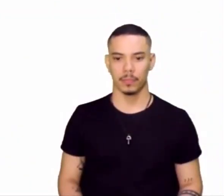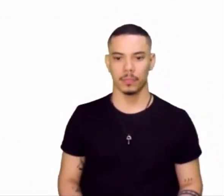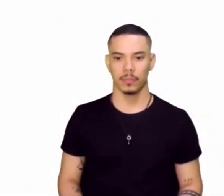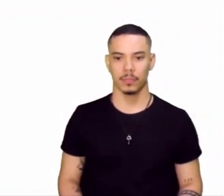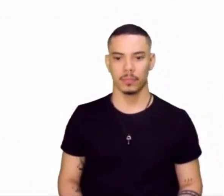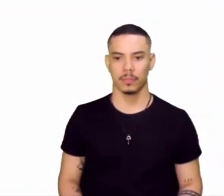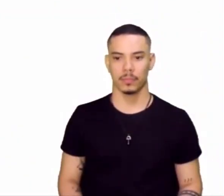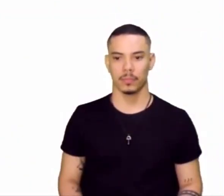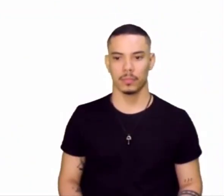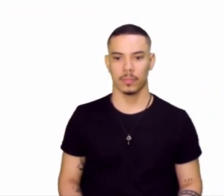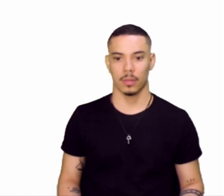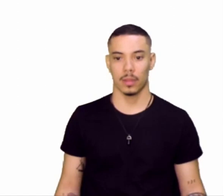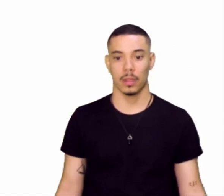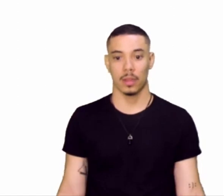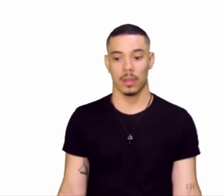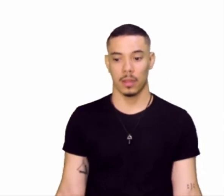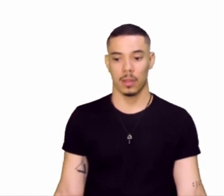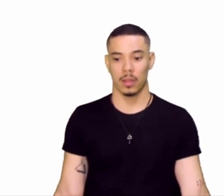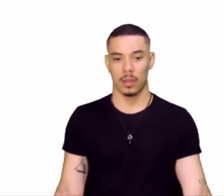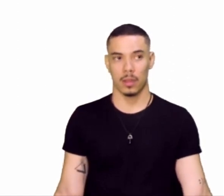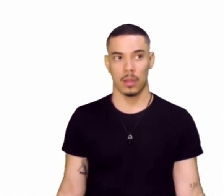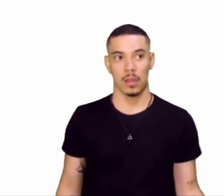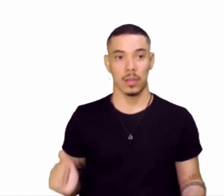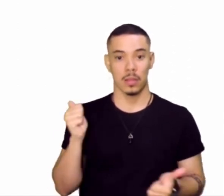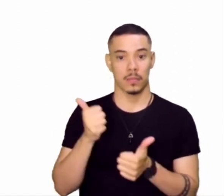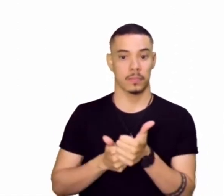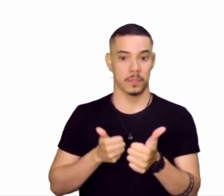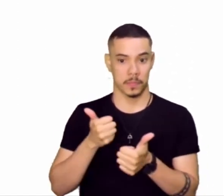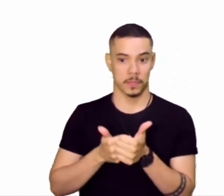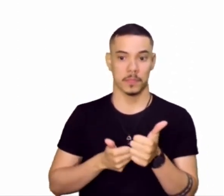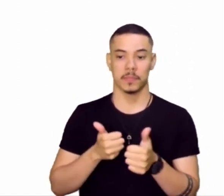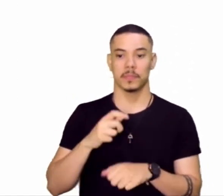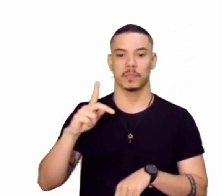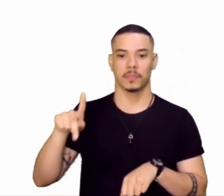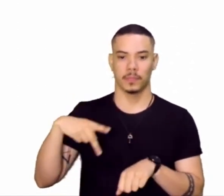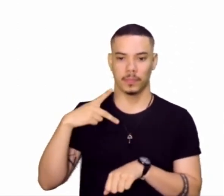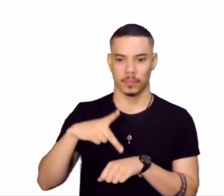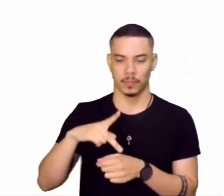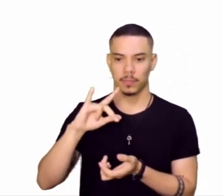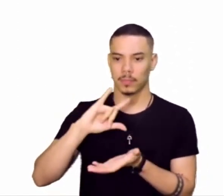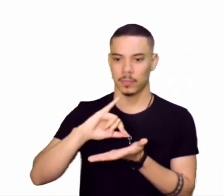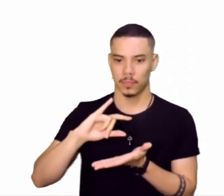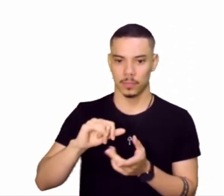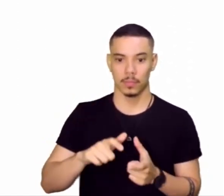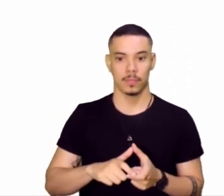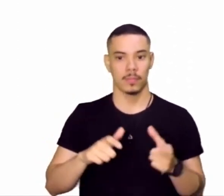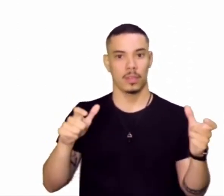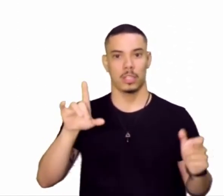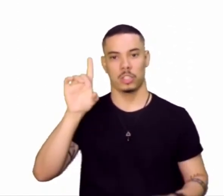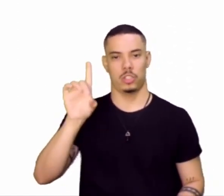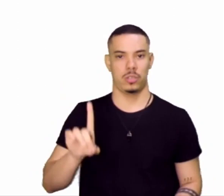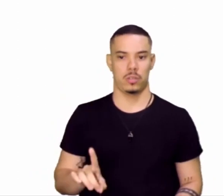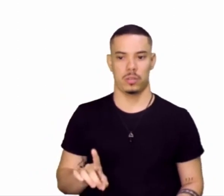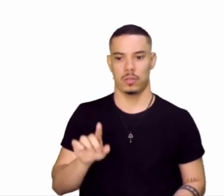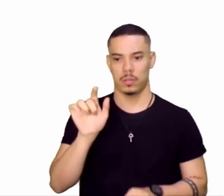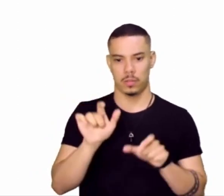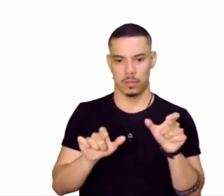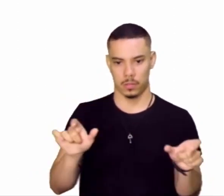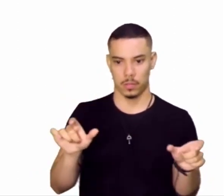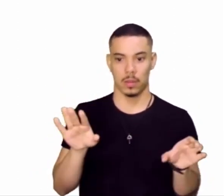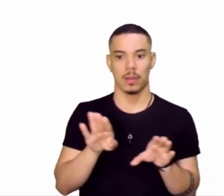As lutas populares nos países de capitalismo avançando e ampliaram, né, os direitos dos cidadãos e